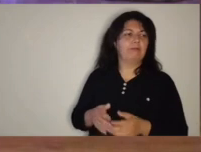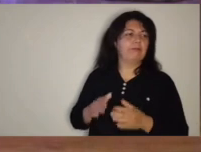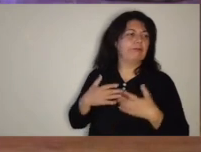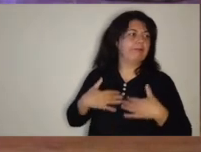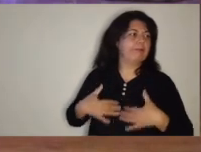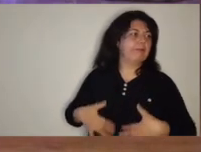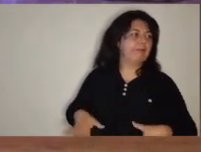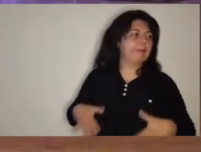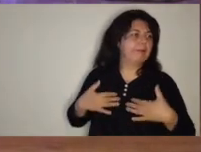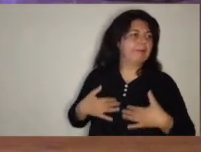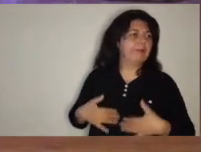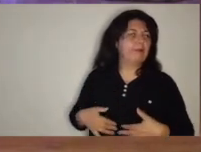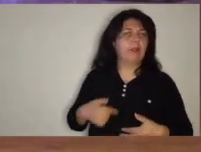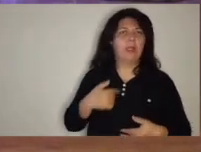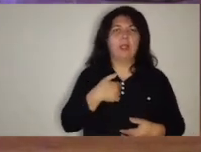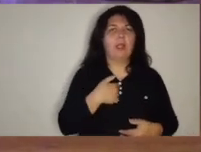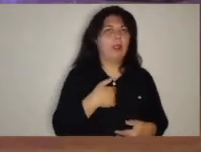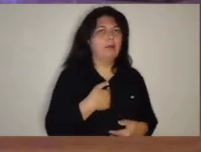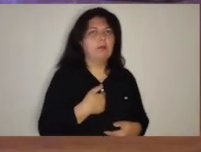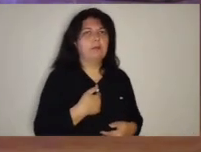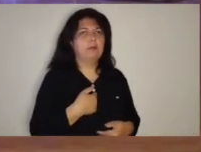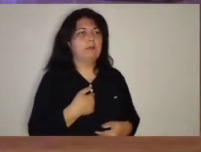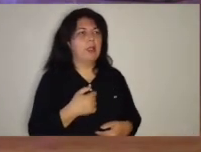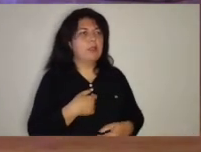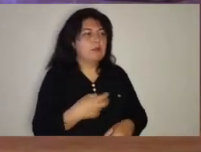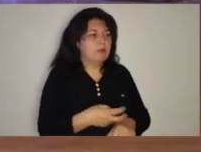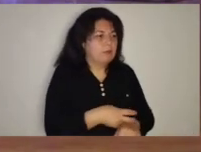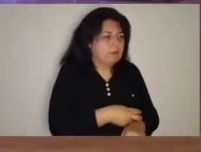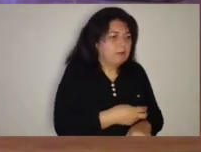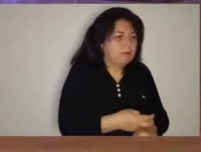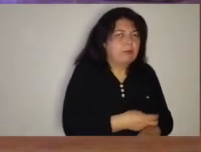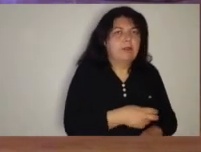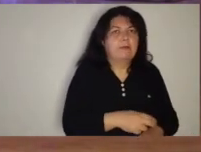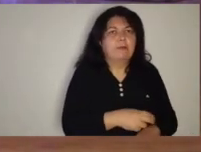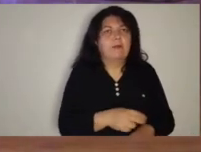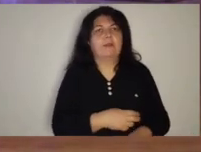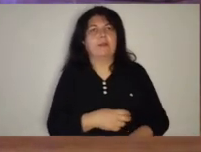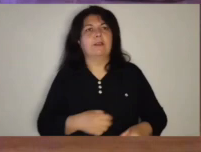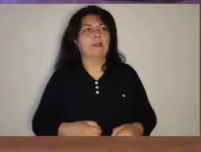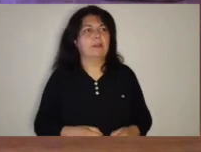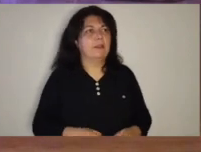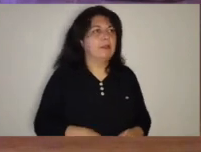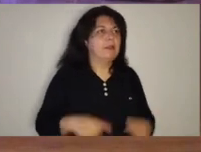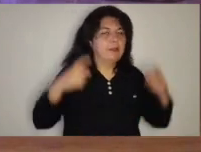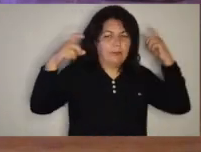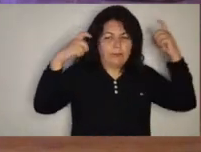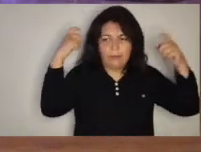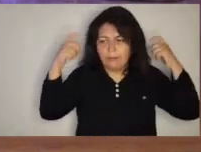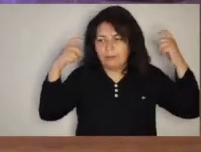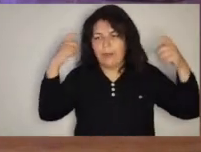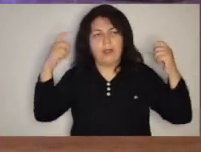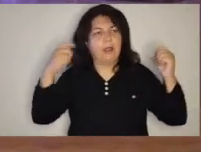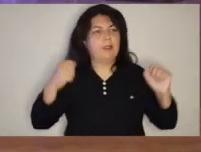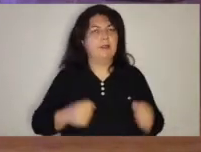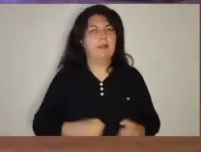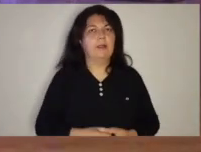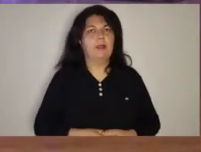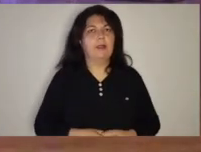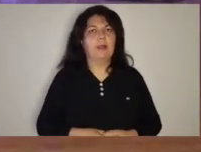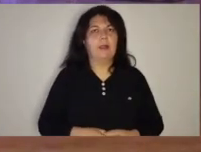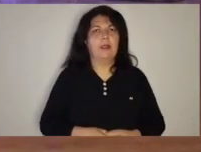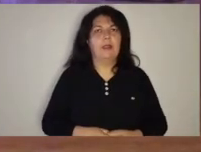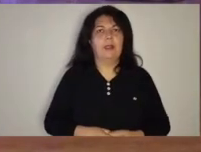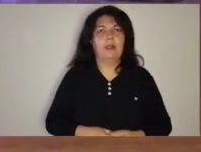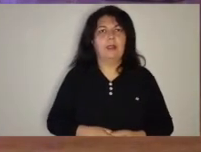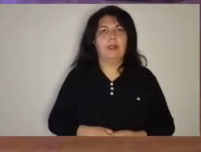eu, irmãos, já fiz 50 planilhas. Viu, Lucas? Eu sou a planilheira. O Chico não sabe, eu tenho várias planilhas, né? Aí o que acontece? Eu já estou, meus